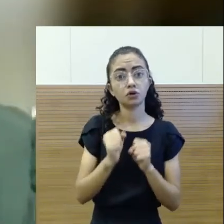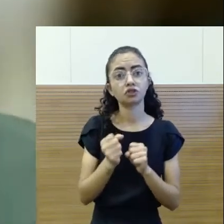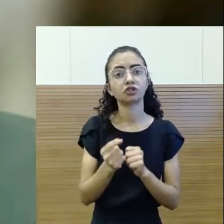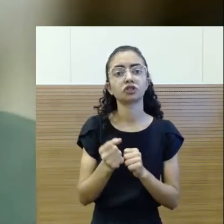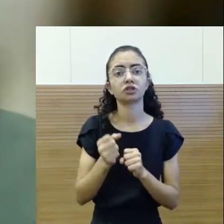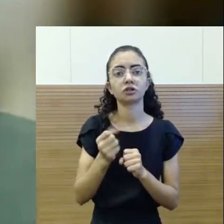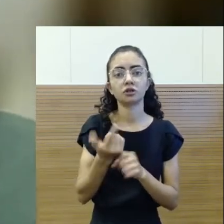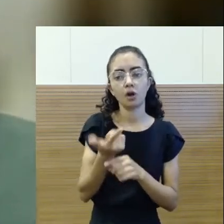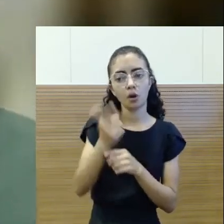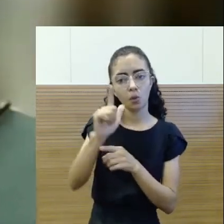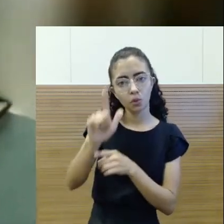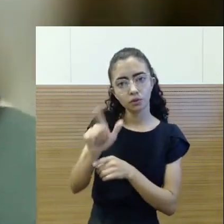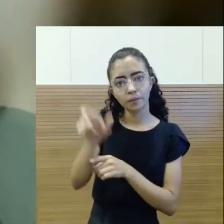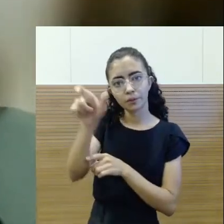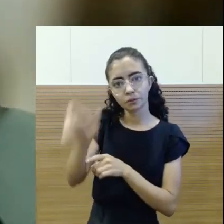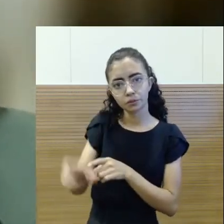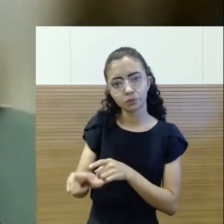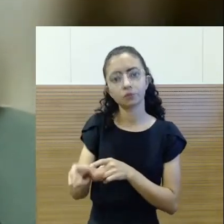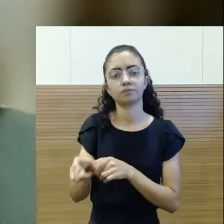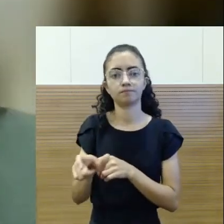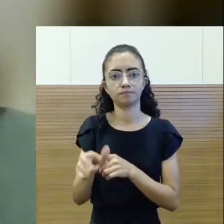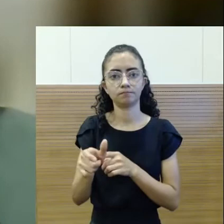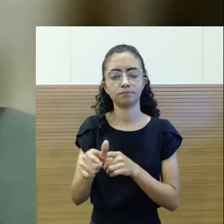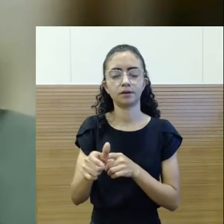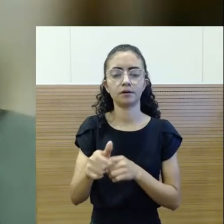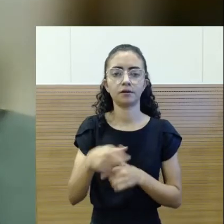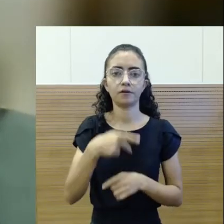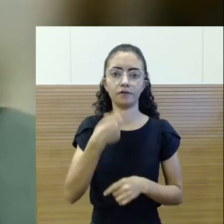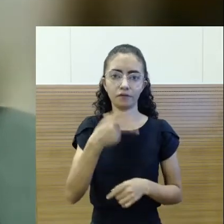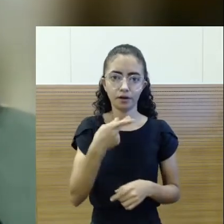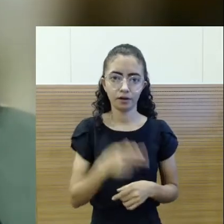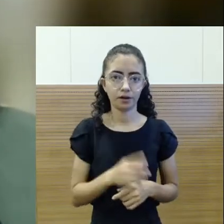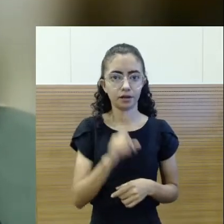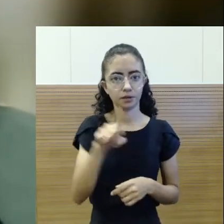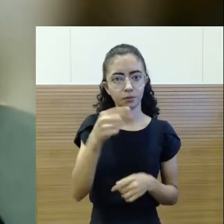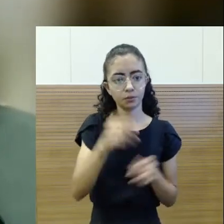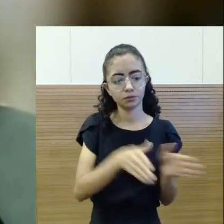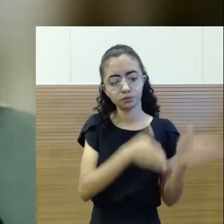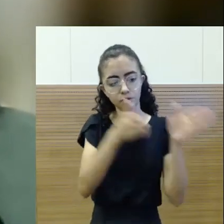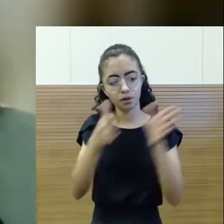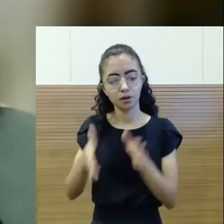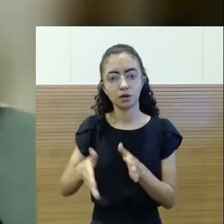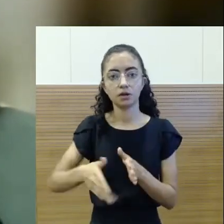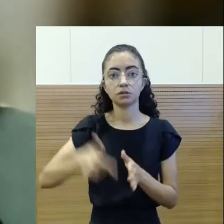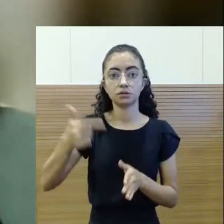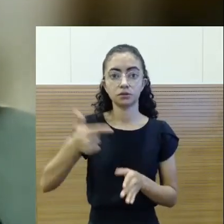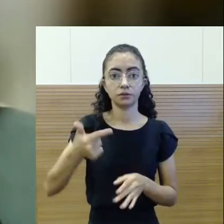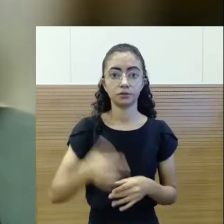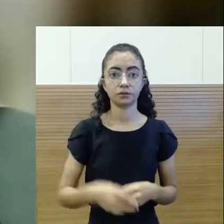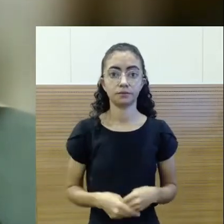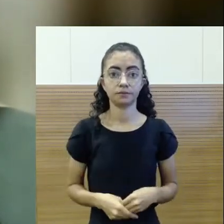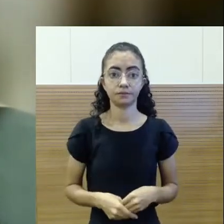gente passa para a próxima sessão. Lina?